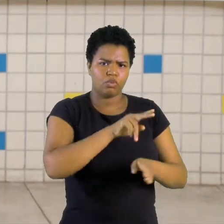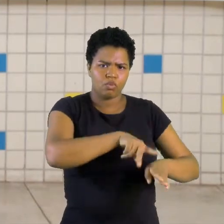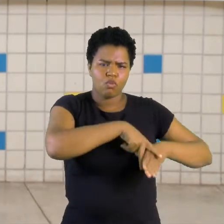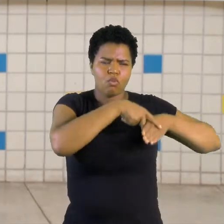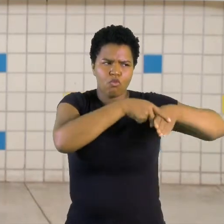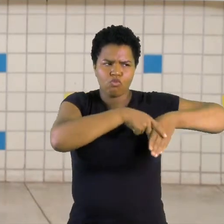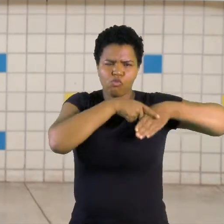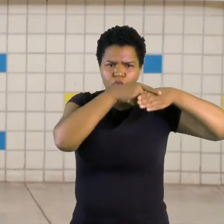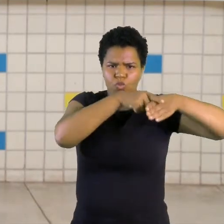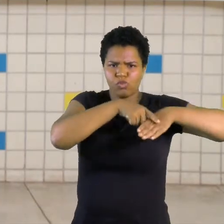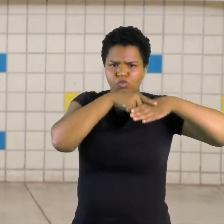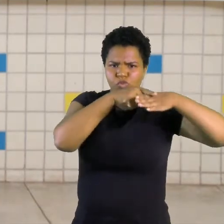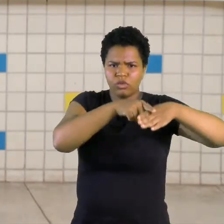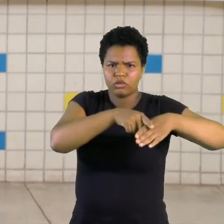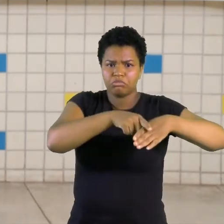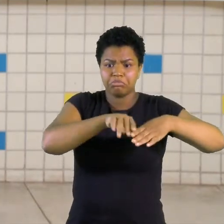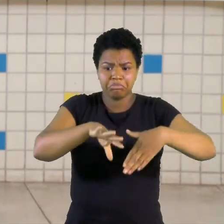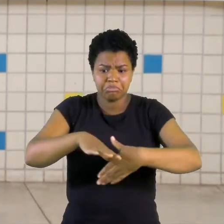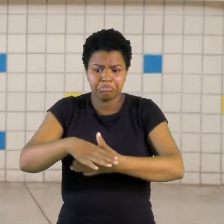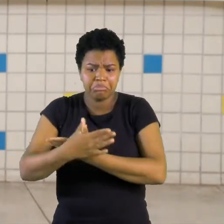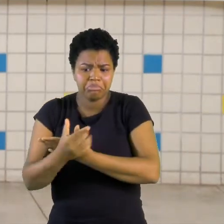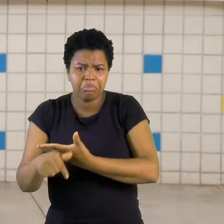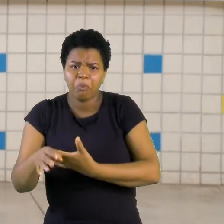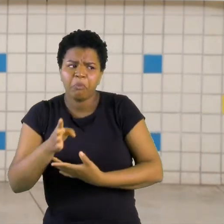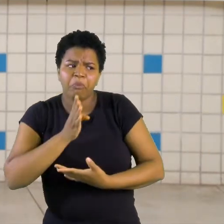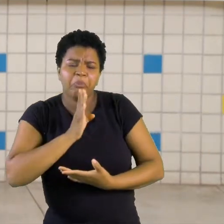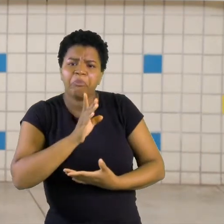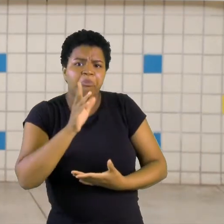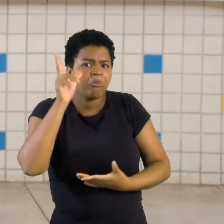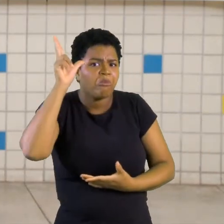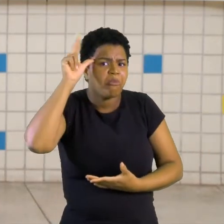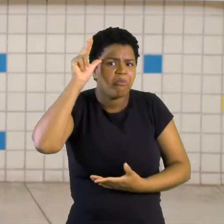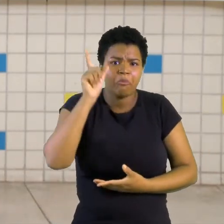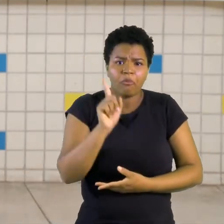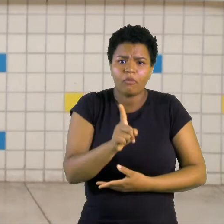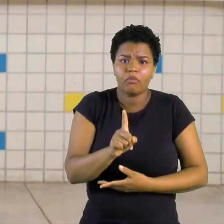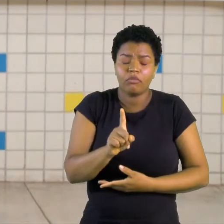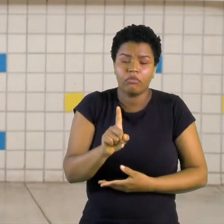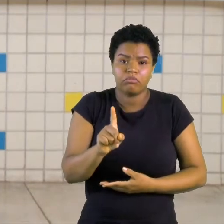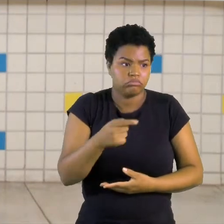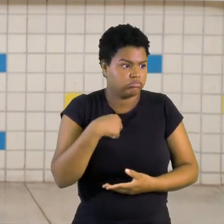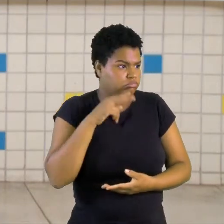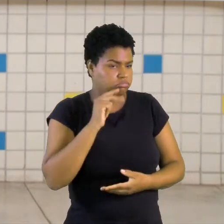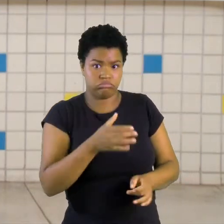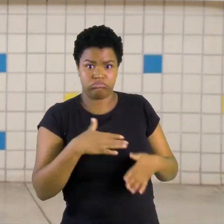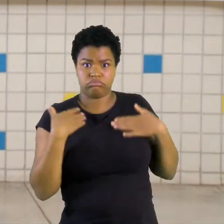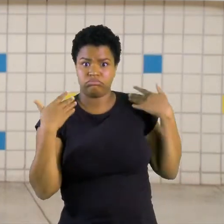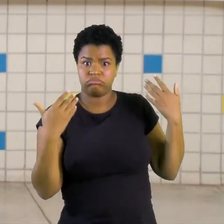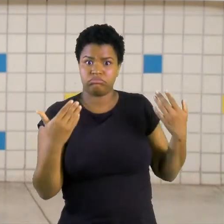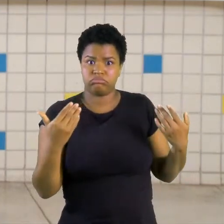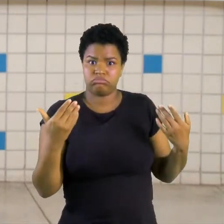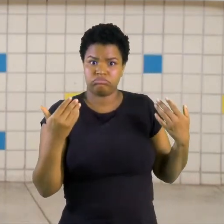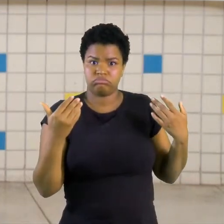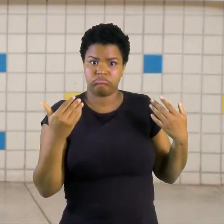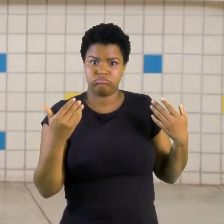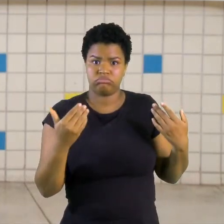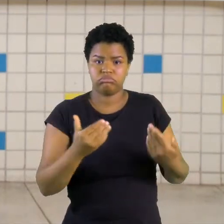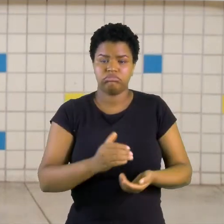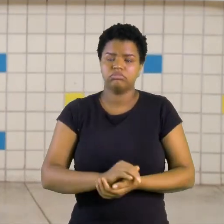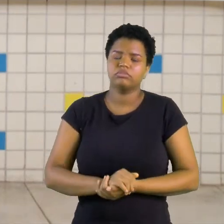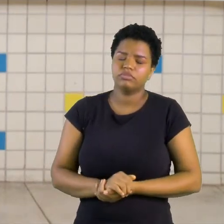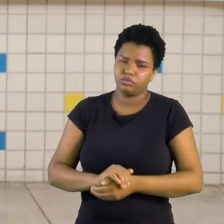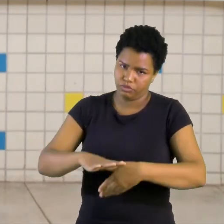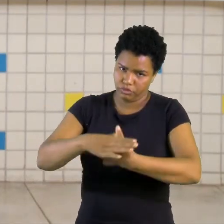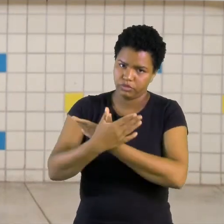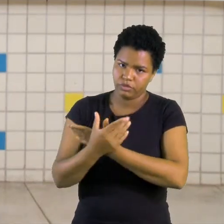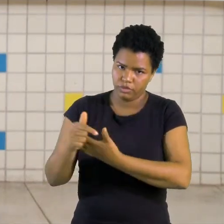de um animal. Os astecas nem conheciam o cavalo. Então aquilo causou um espanto na mente muito grande dos astecas, certo?